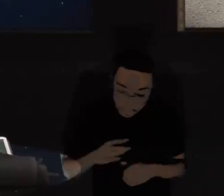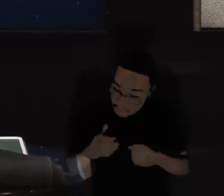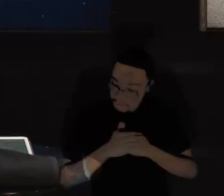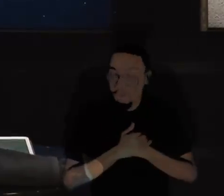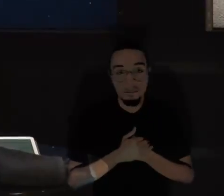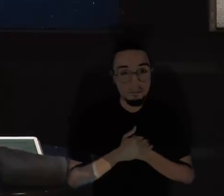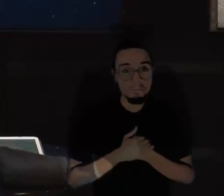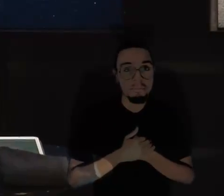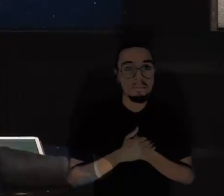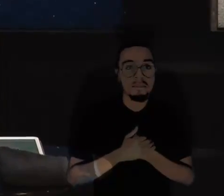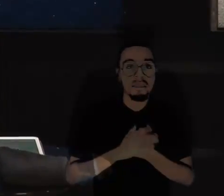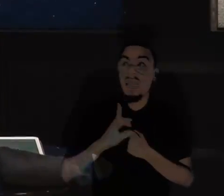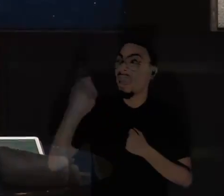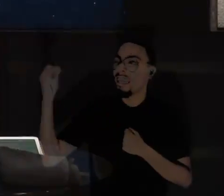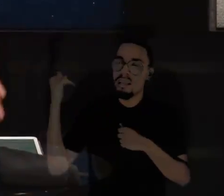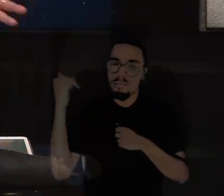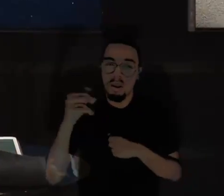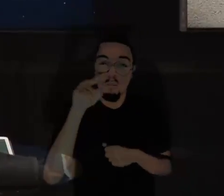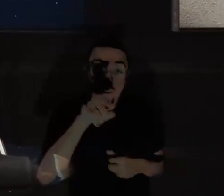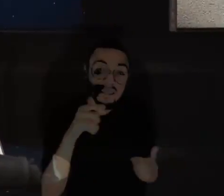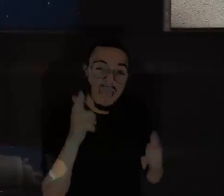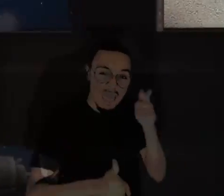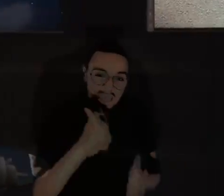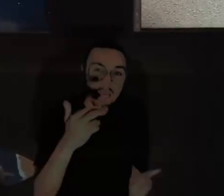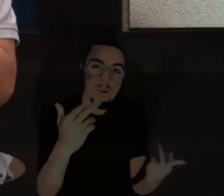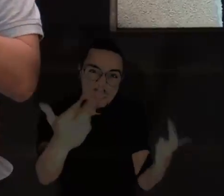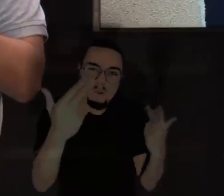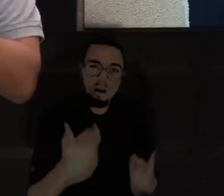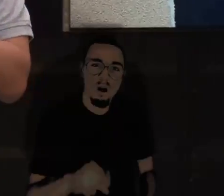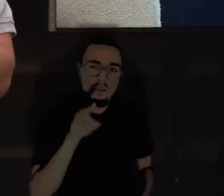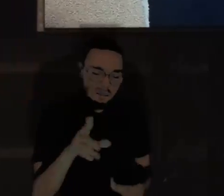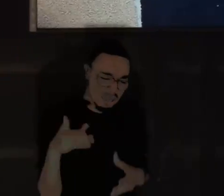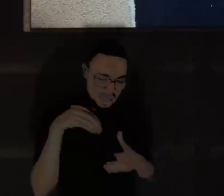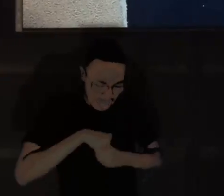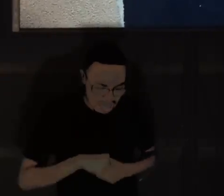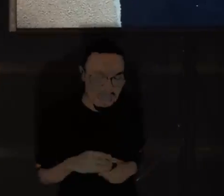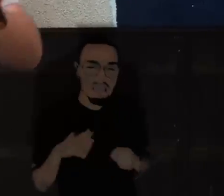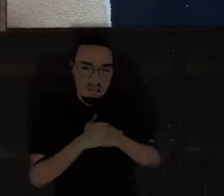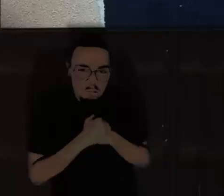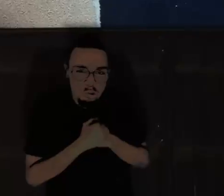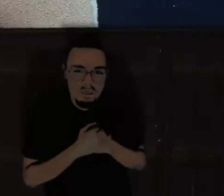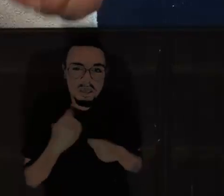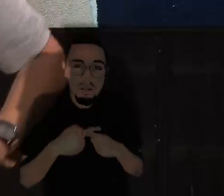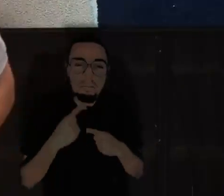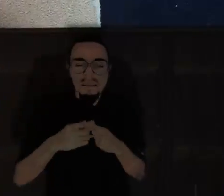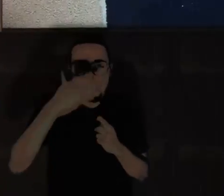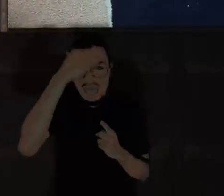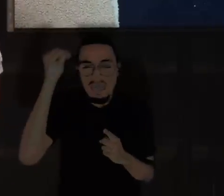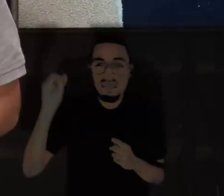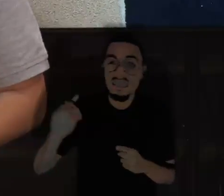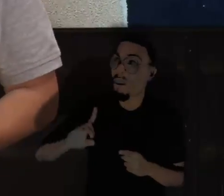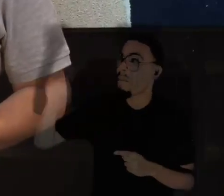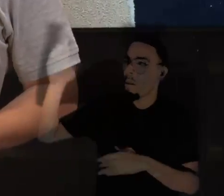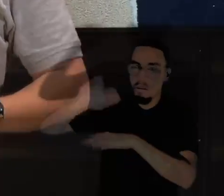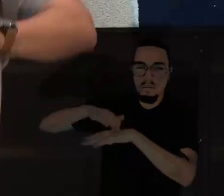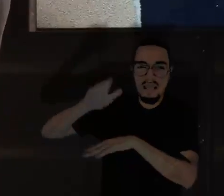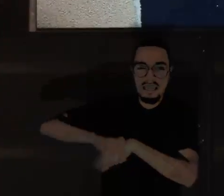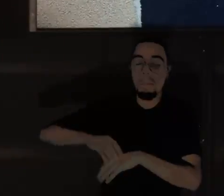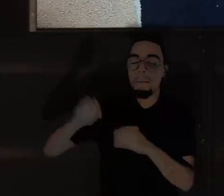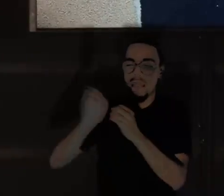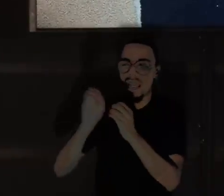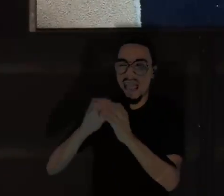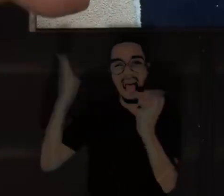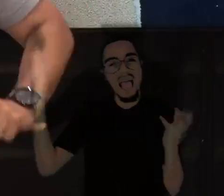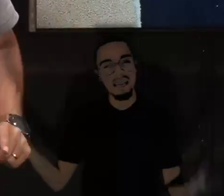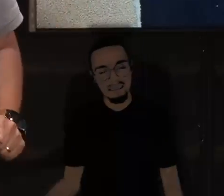está dizendo: você está escondido porque você esqueceu que o chamado é maior que as evidências. O